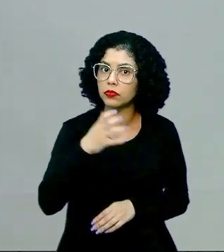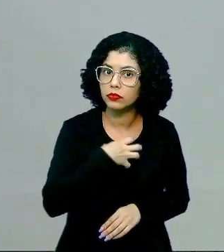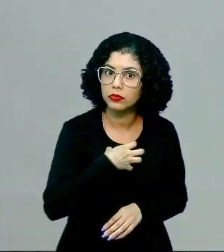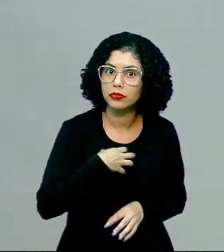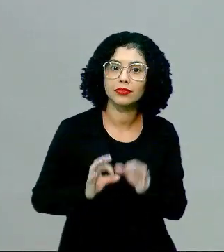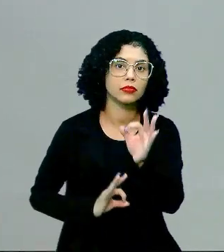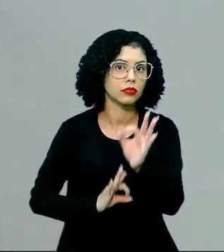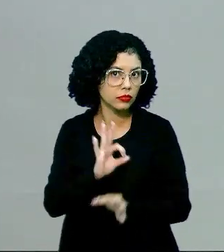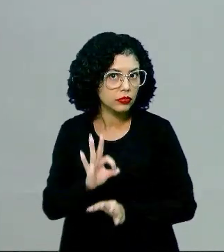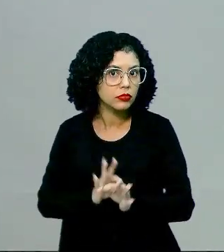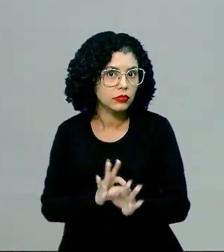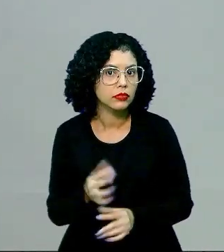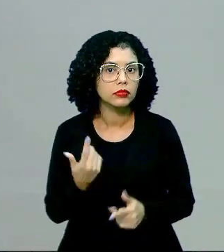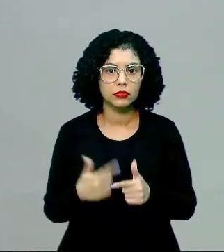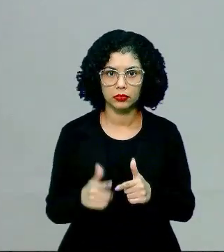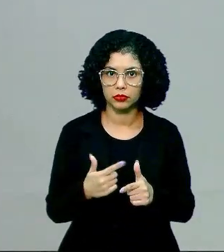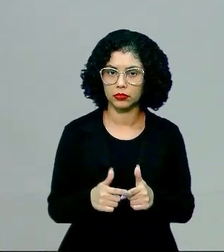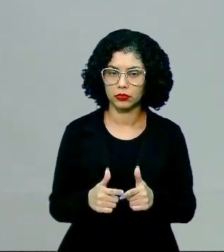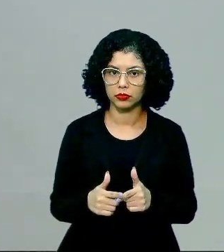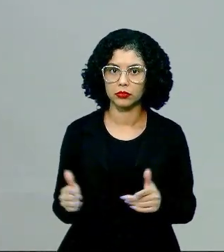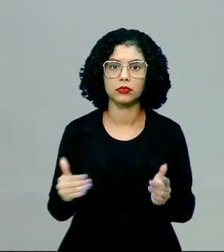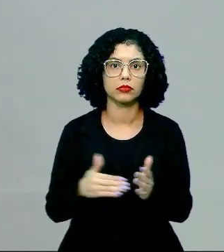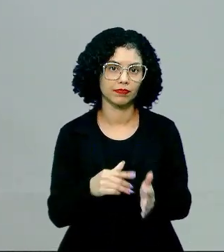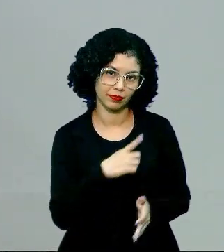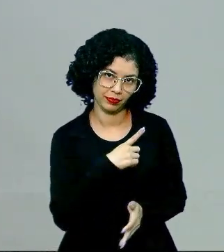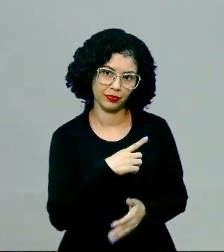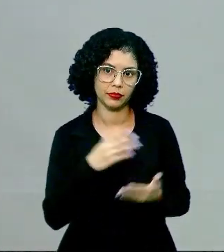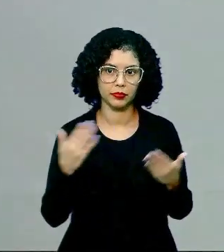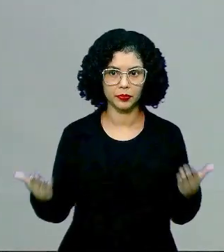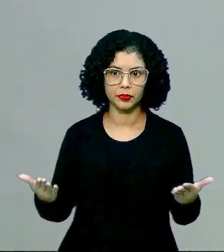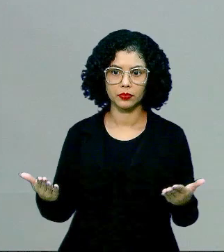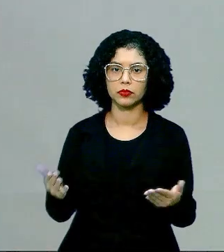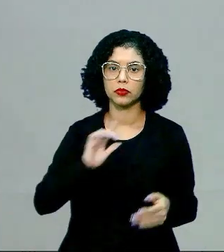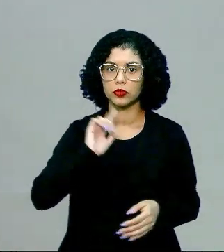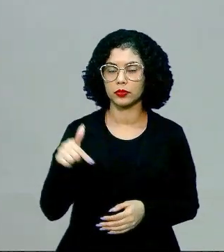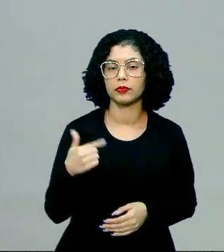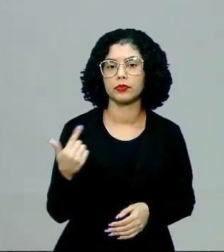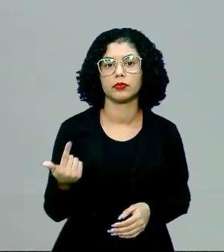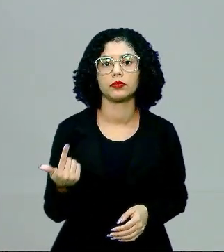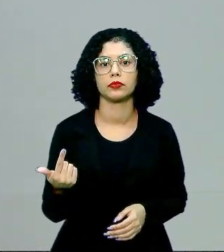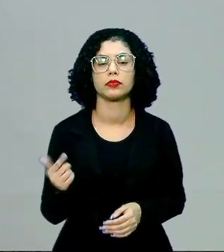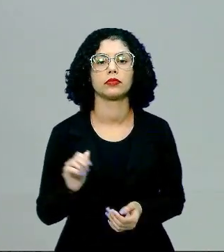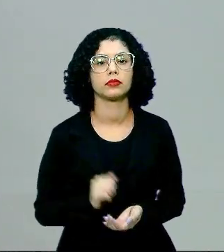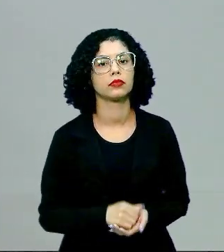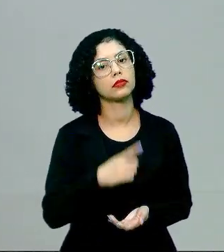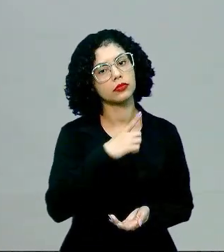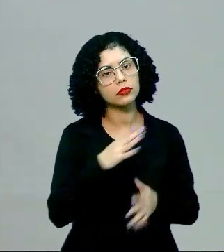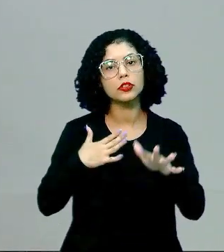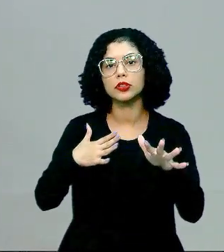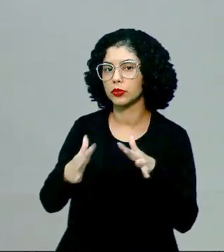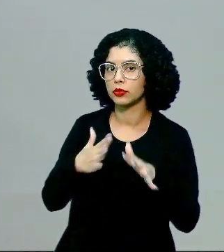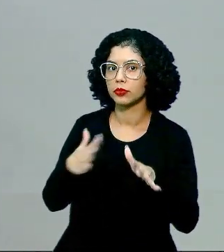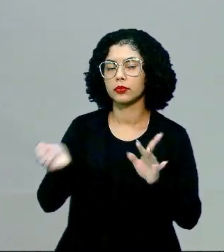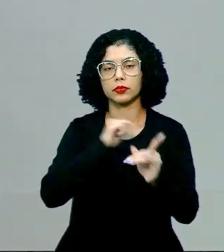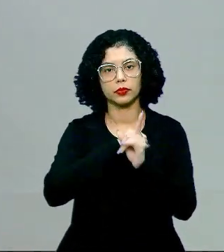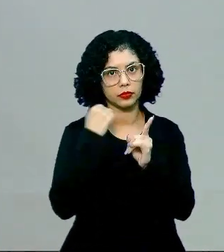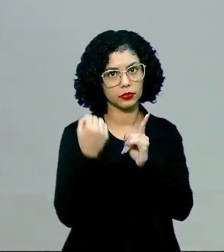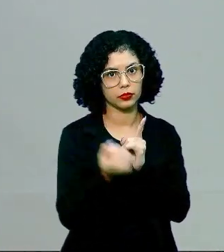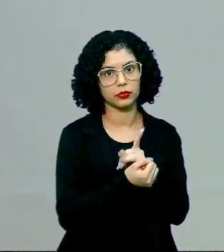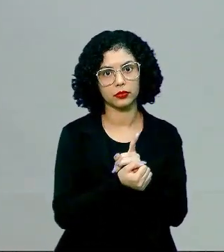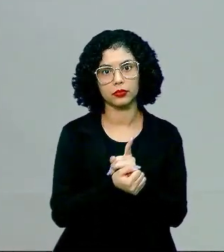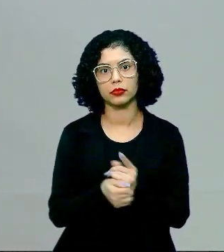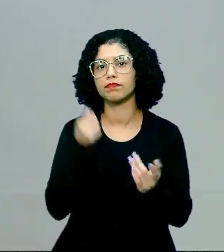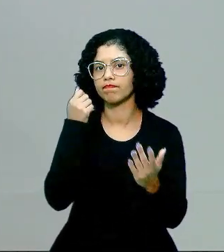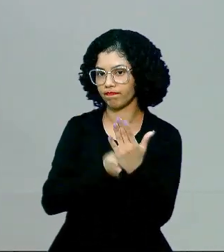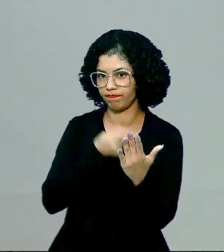de tratar esse problema até então existente. E do outro lado, existe um movimento social